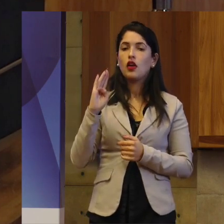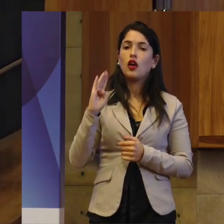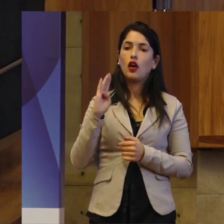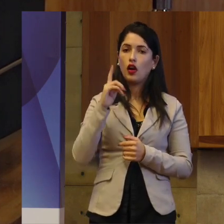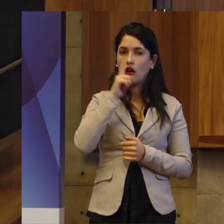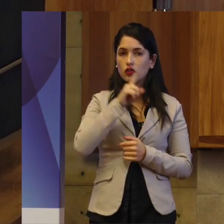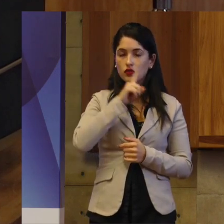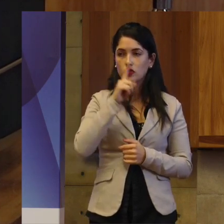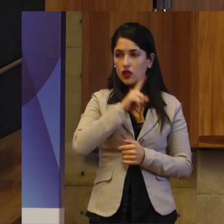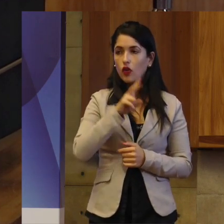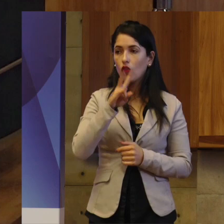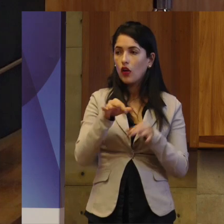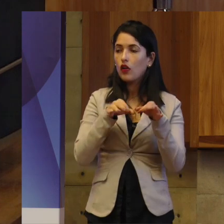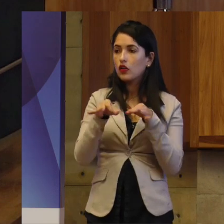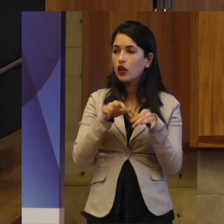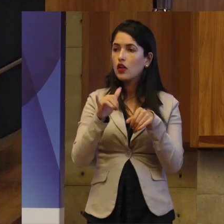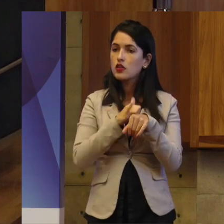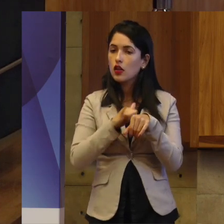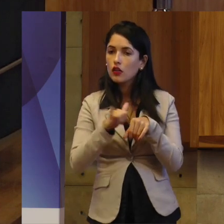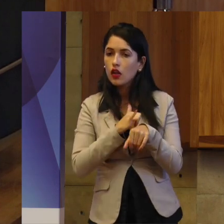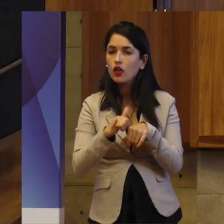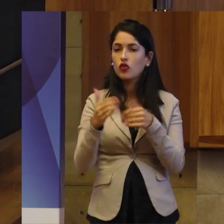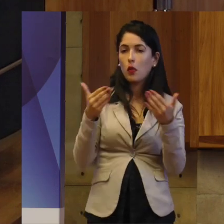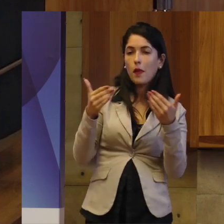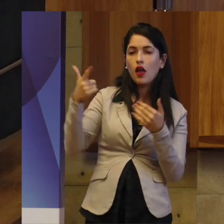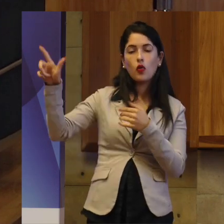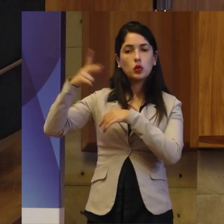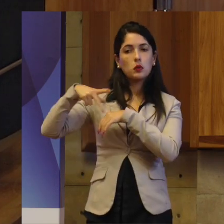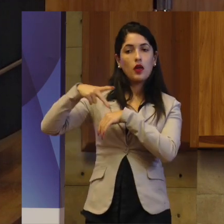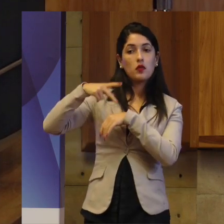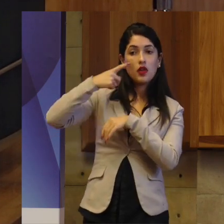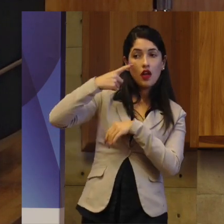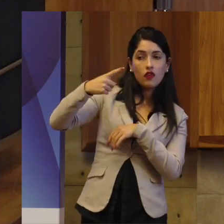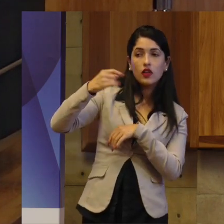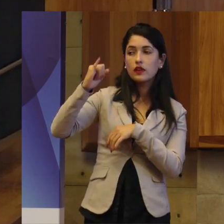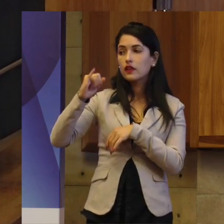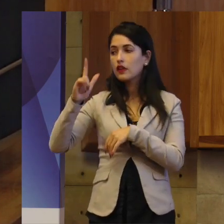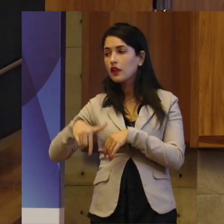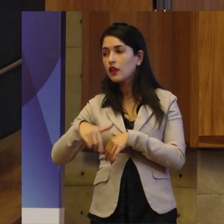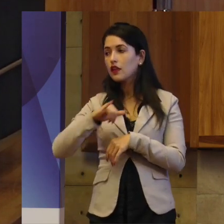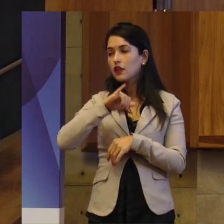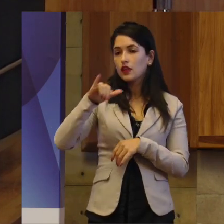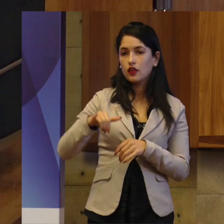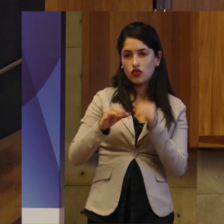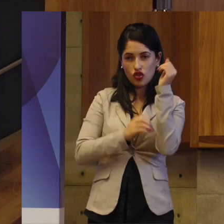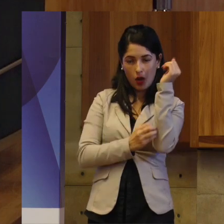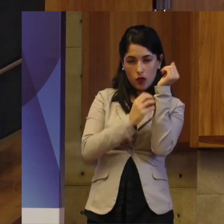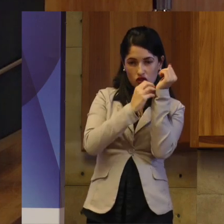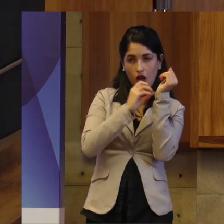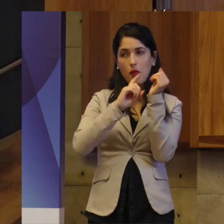Estratégia Nacional de Inteligência Artificial, vamos poder compará-la com outros países para ver se é jabuticaba ou não é jabuticaba. Vamos apresentar o